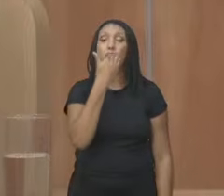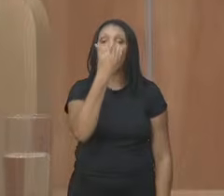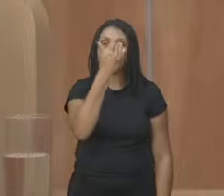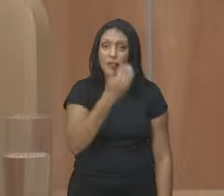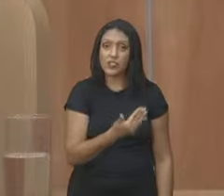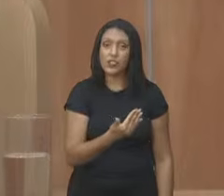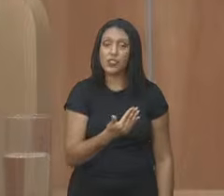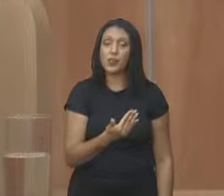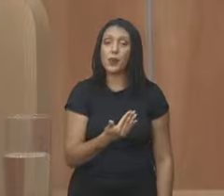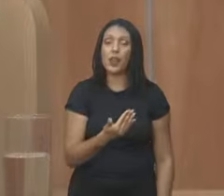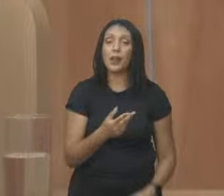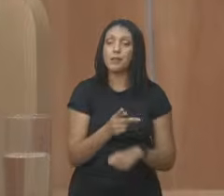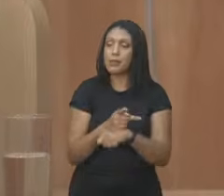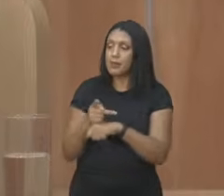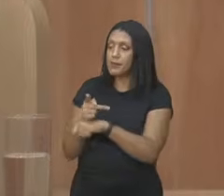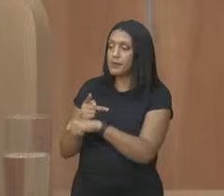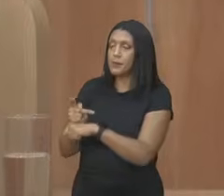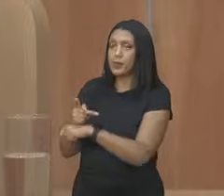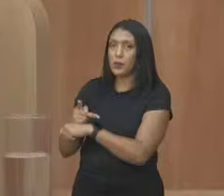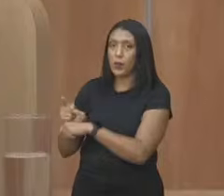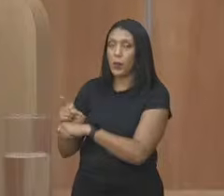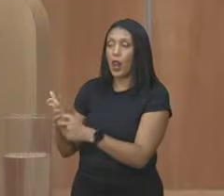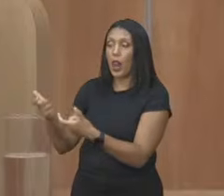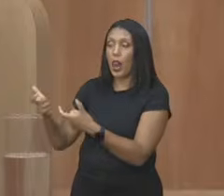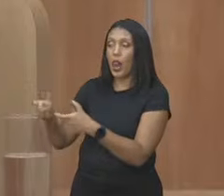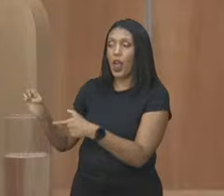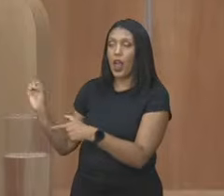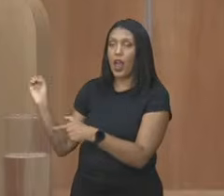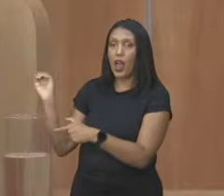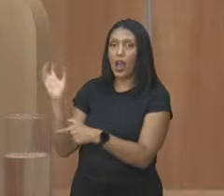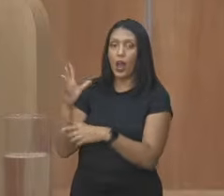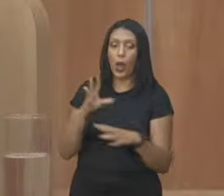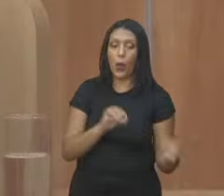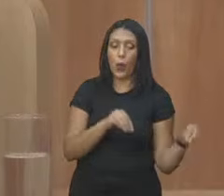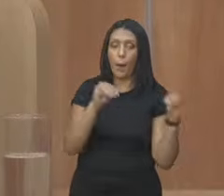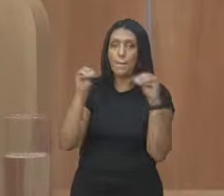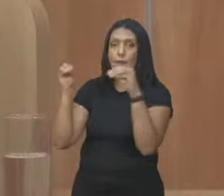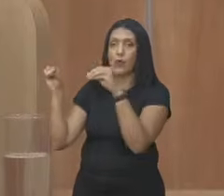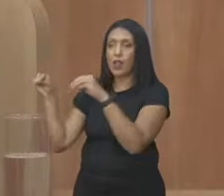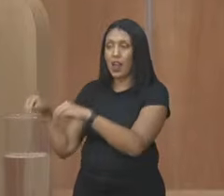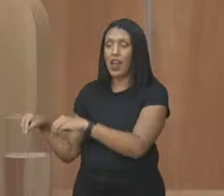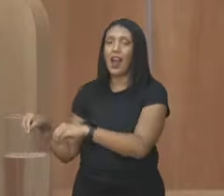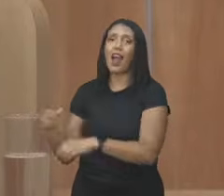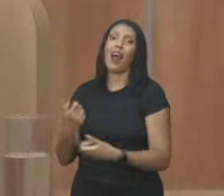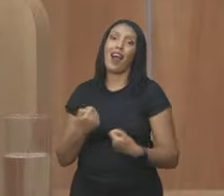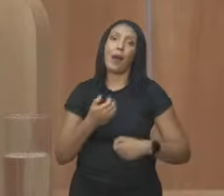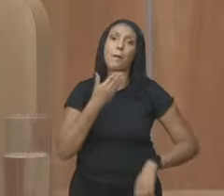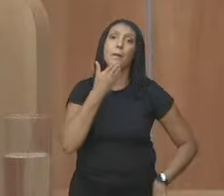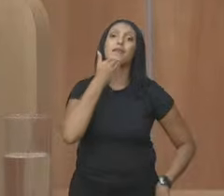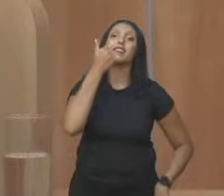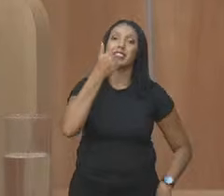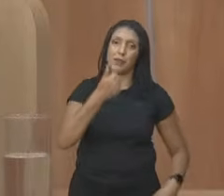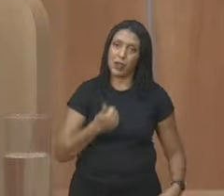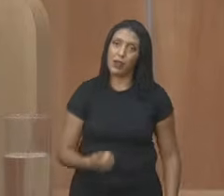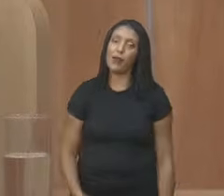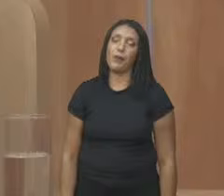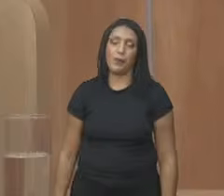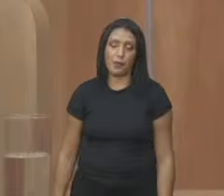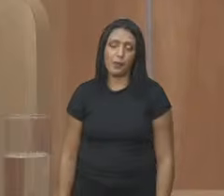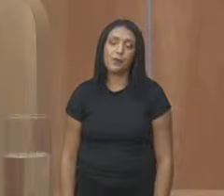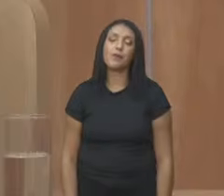retirar esse pessoal de onde está. Estive no CAPES ano passado fazendo visita. E é isso, a gente buscar a ajuda do governo também,